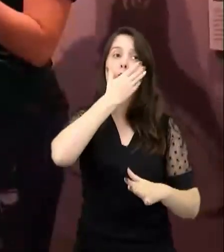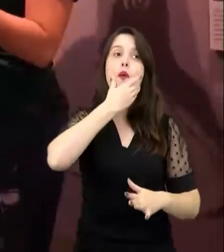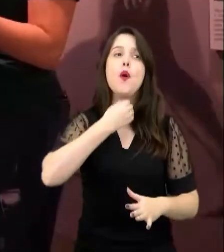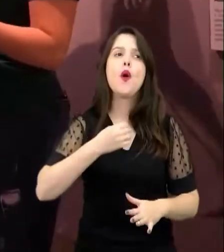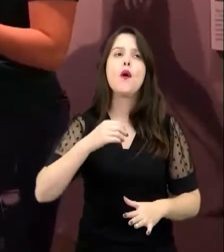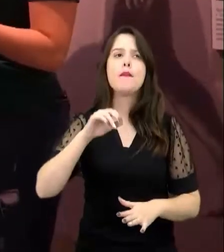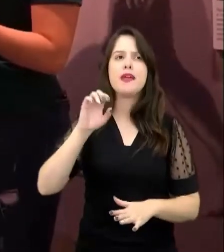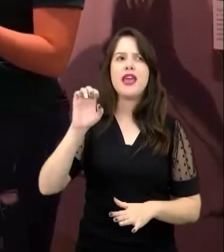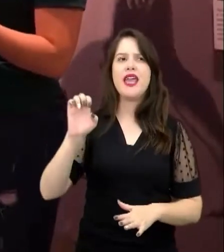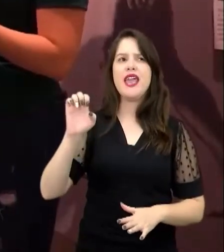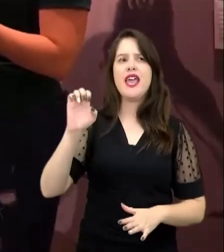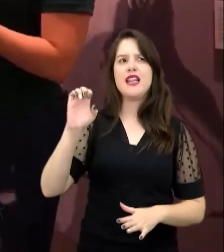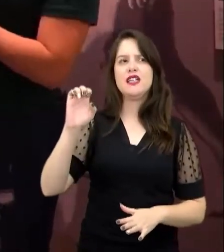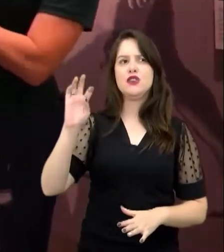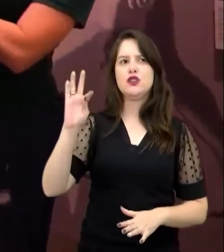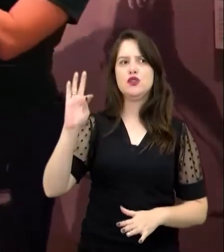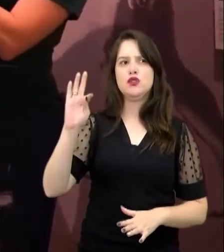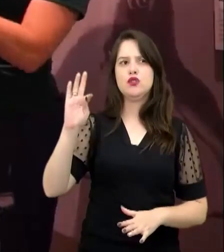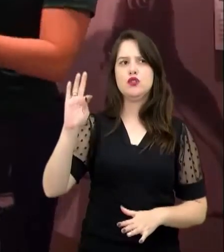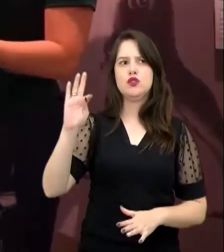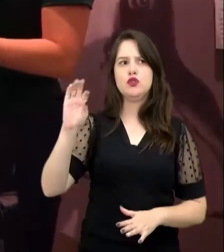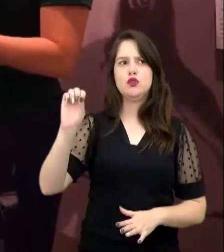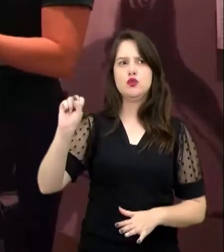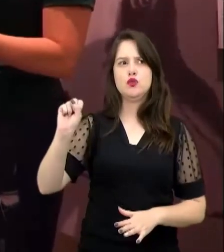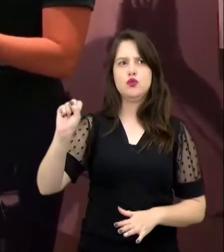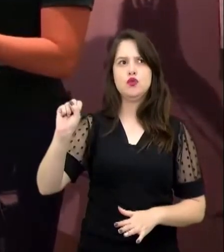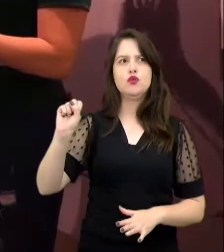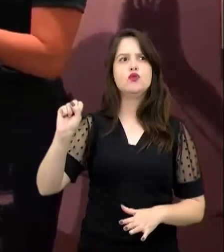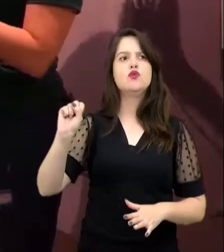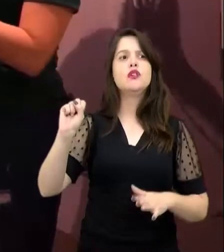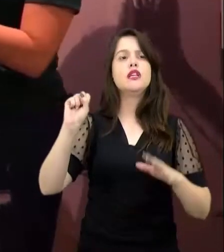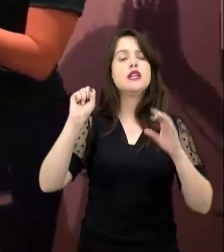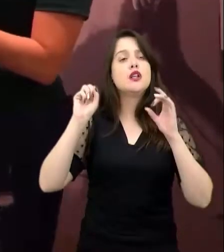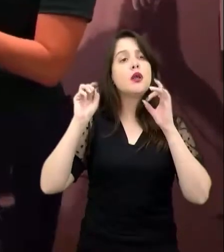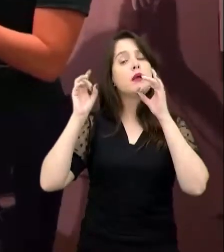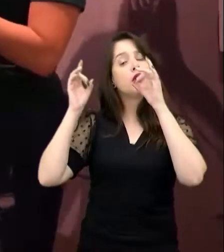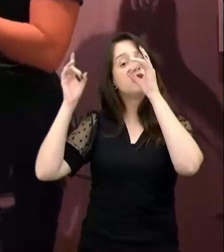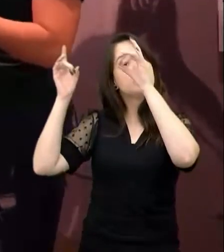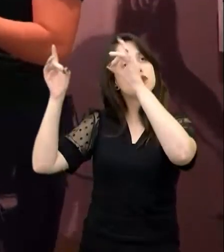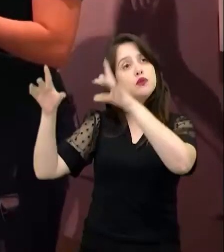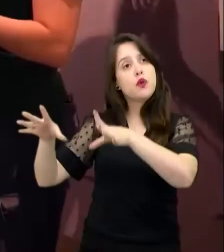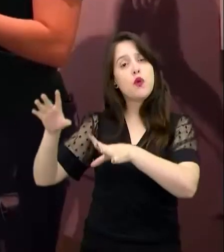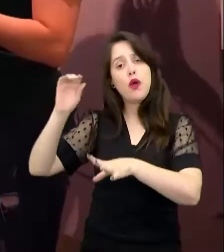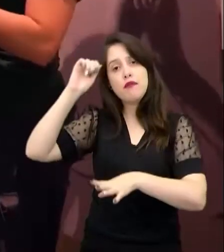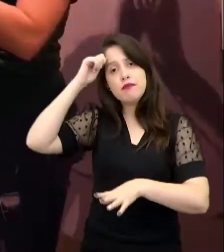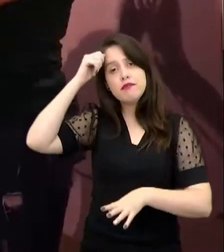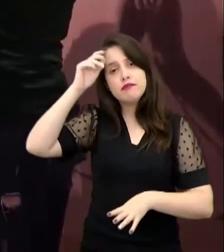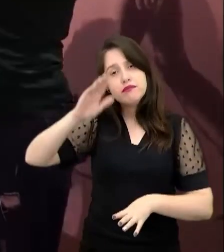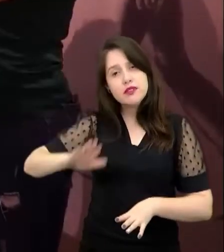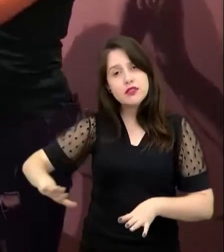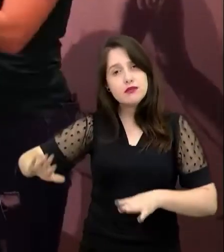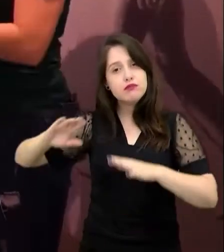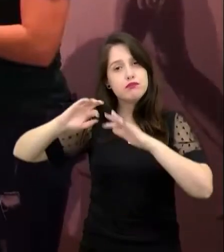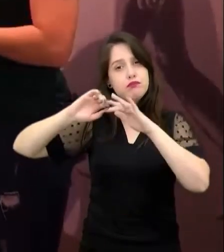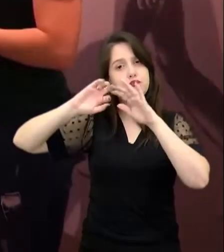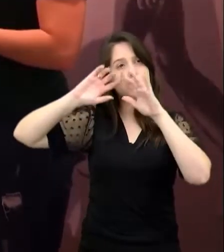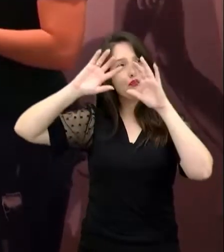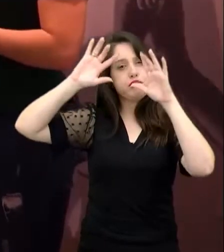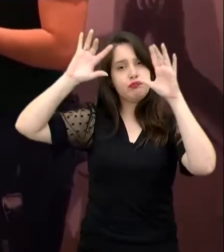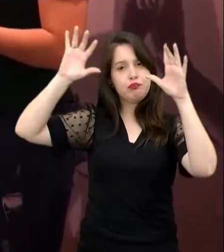primeira espécie da linhagem evolutiva humana a deixar o continente africano e começar a se espalhar por aí. Depois outras